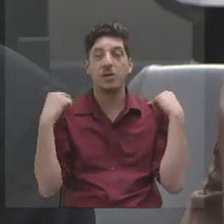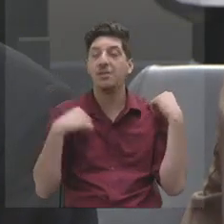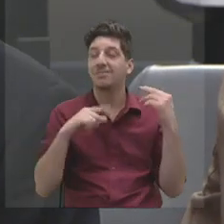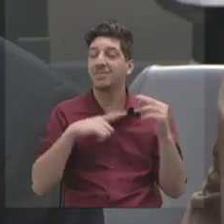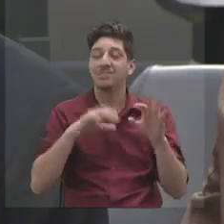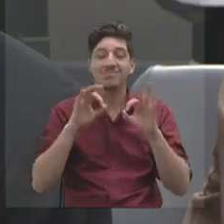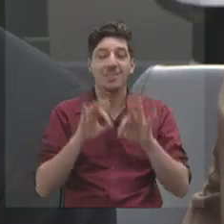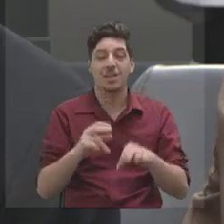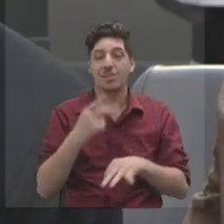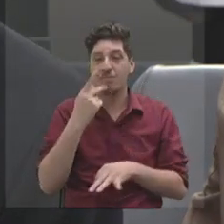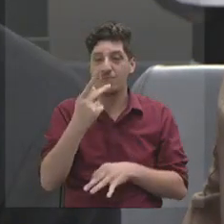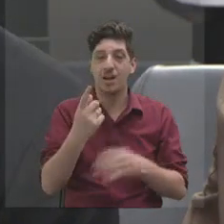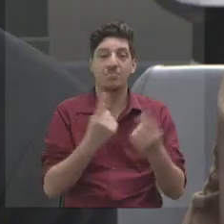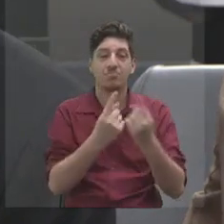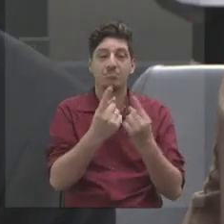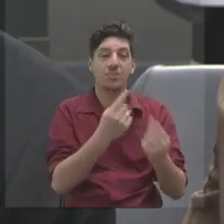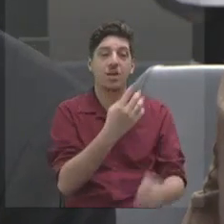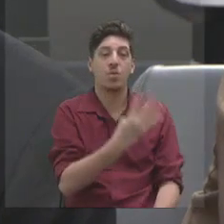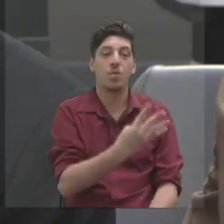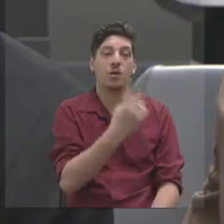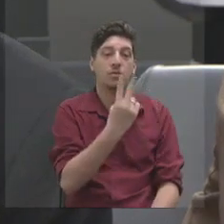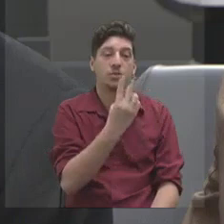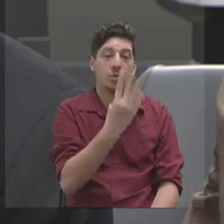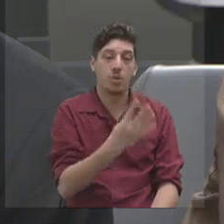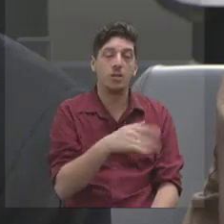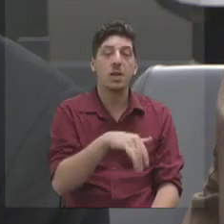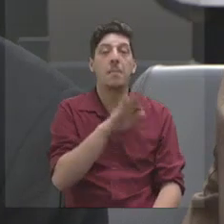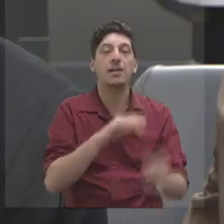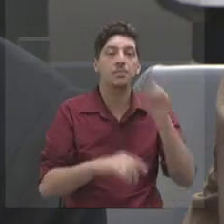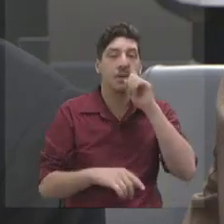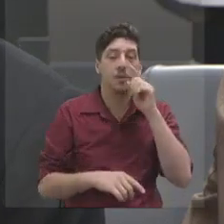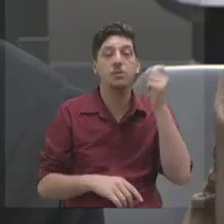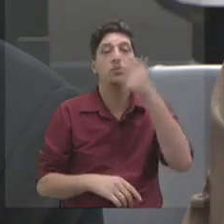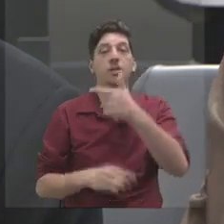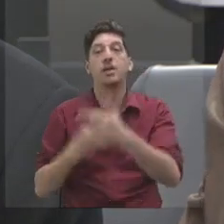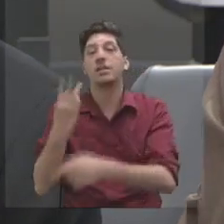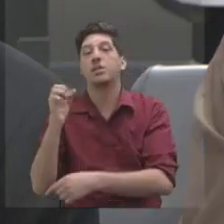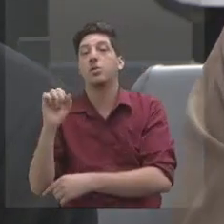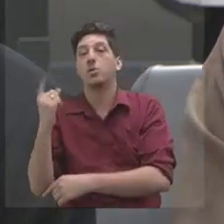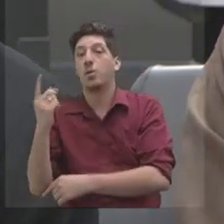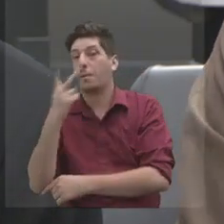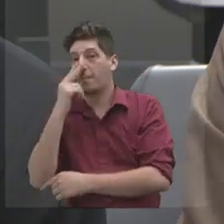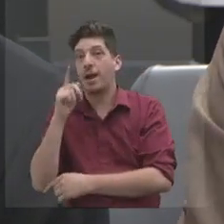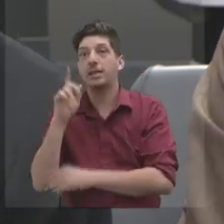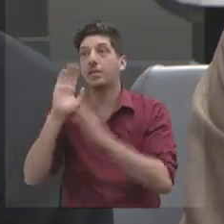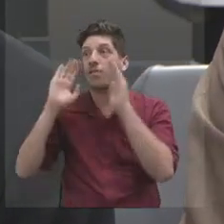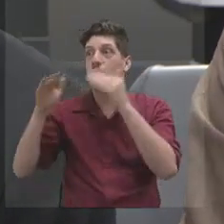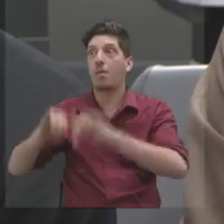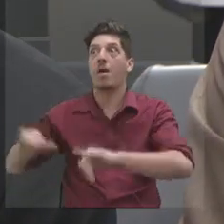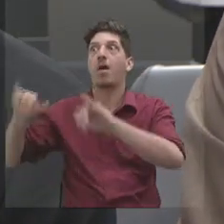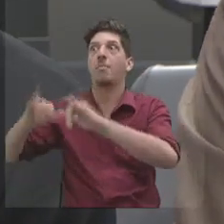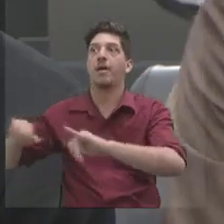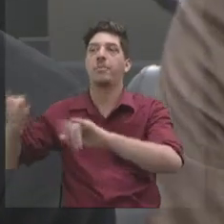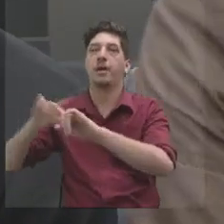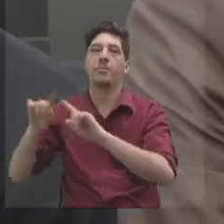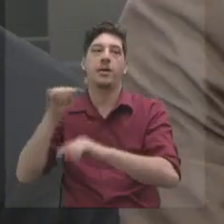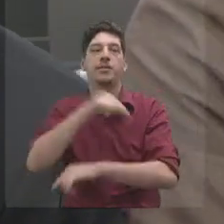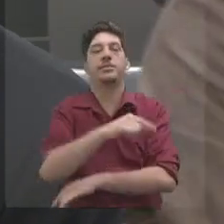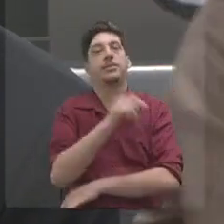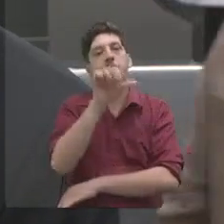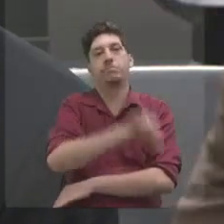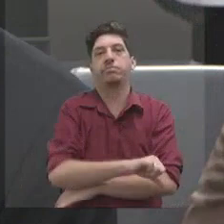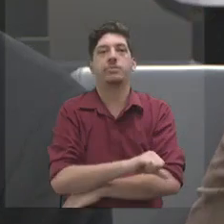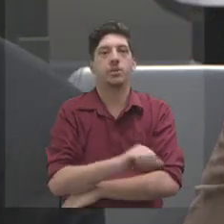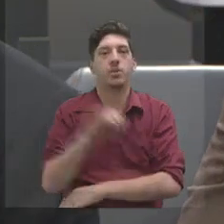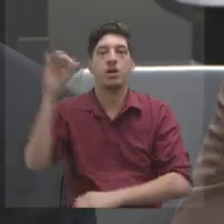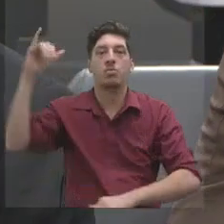dois quatro é mais perigosa que a 381 a 381 é mais falada mas há quatro dois quatro é pior o maior aeroporto